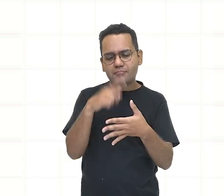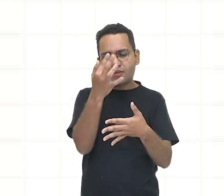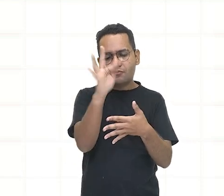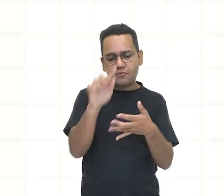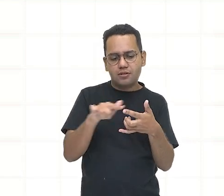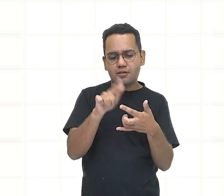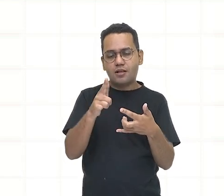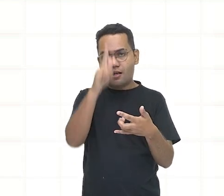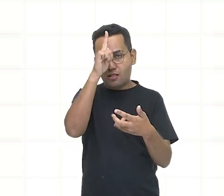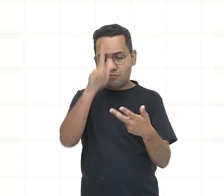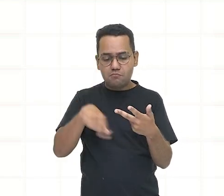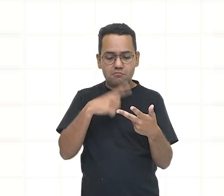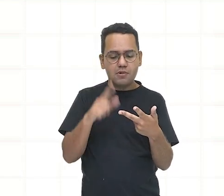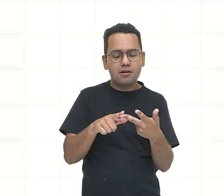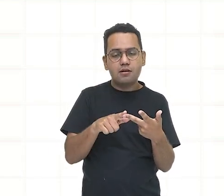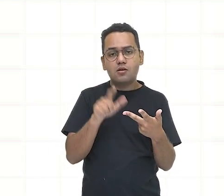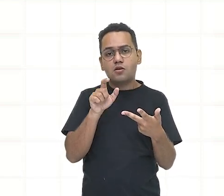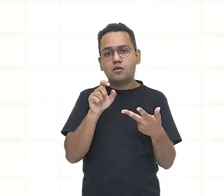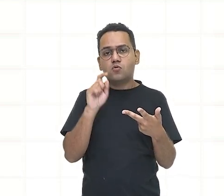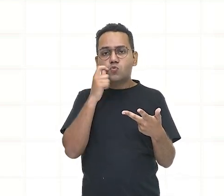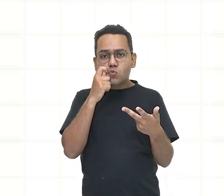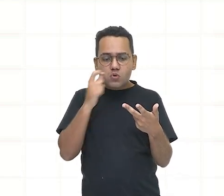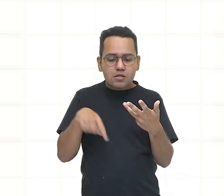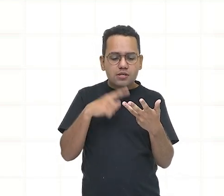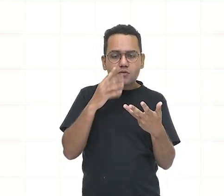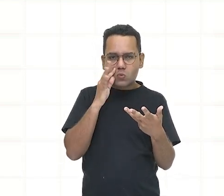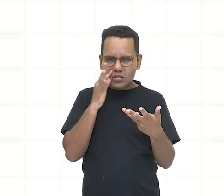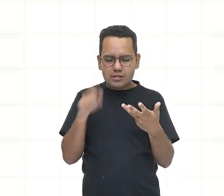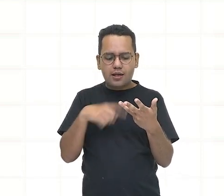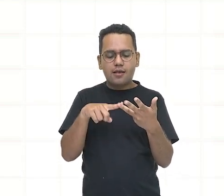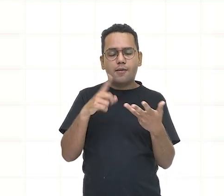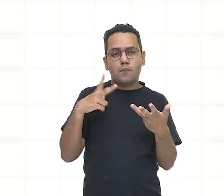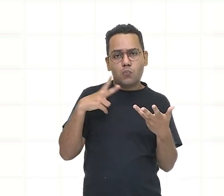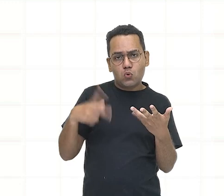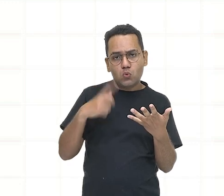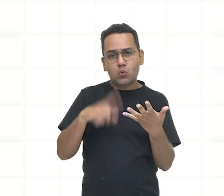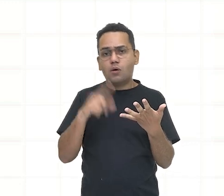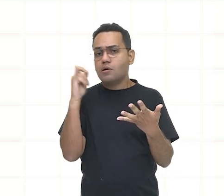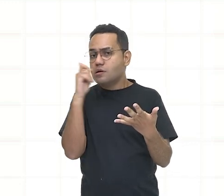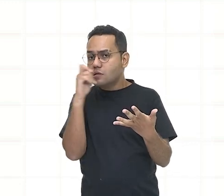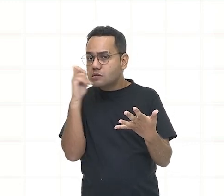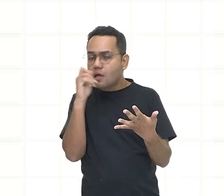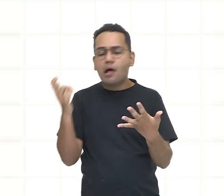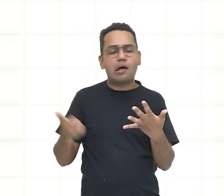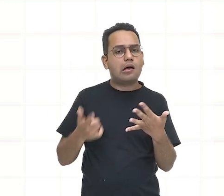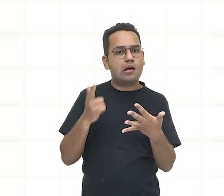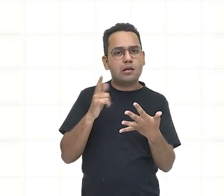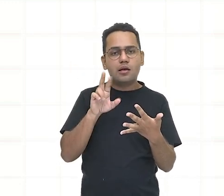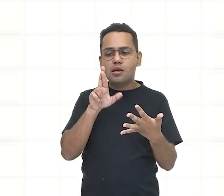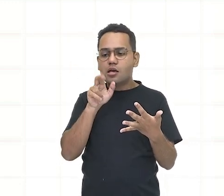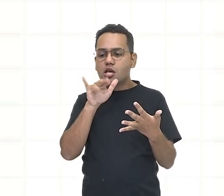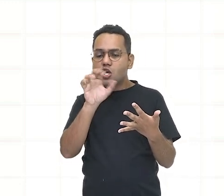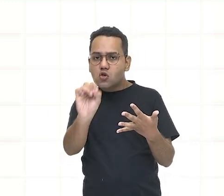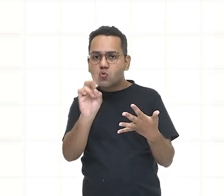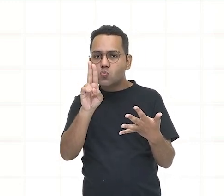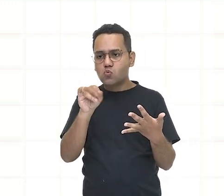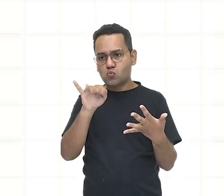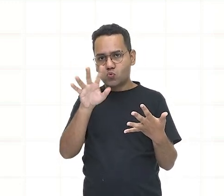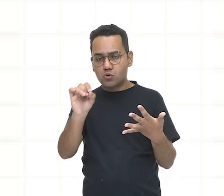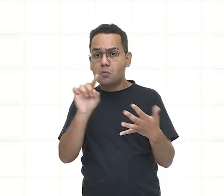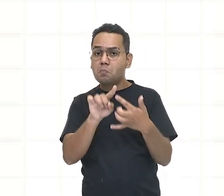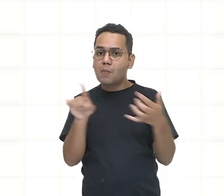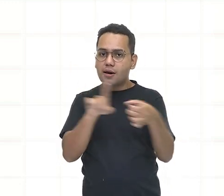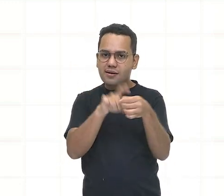Espanha, a Suíça, Itália, Portugal, o Reino Unido, né, mesmo aí não fazendo mais parte da União